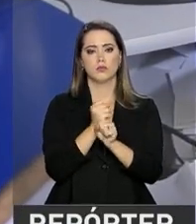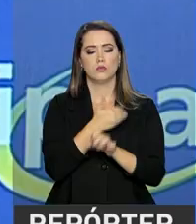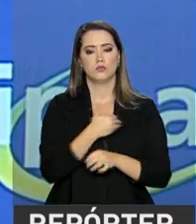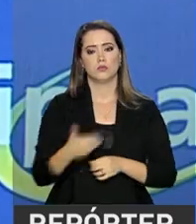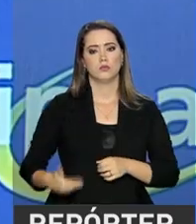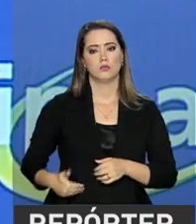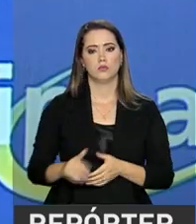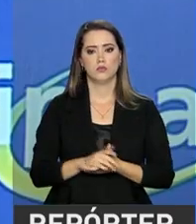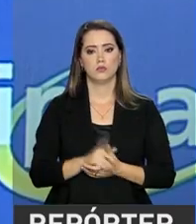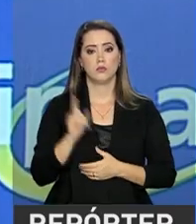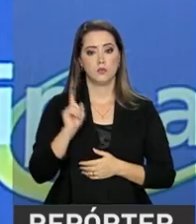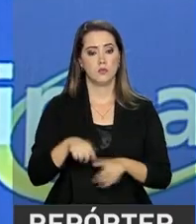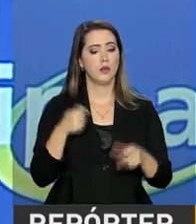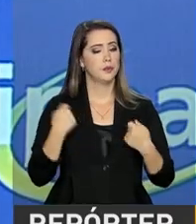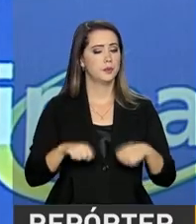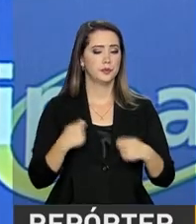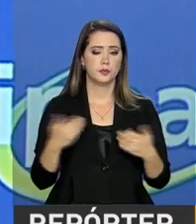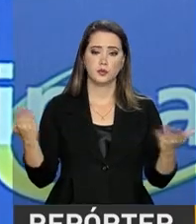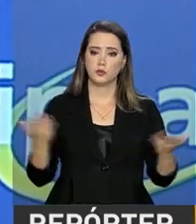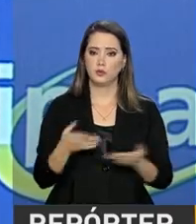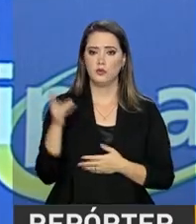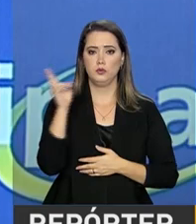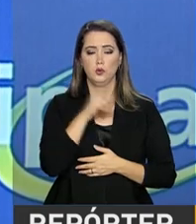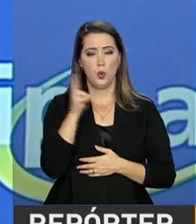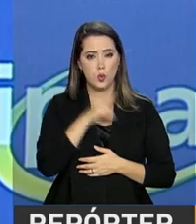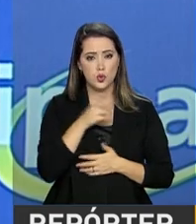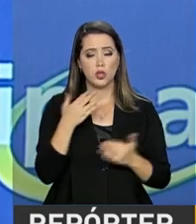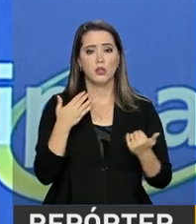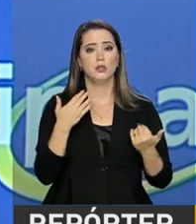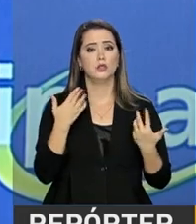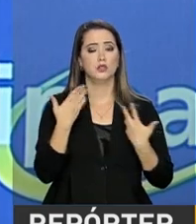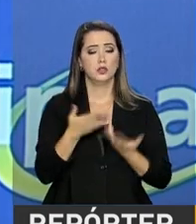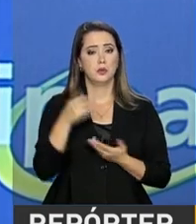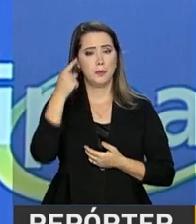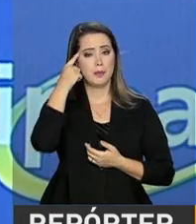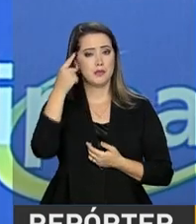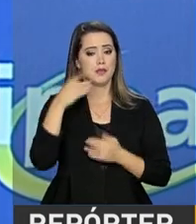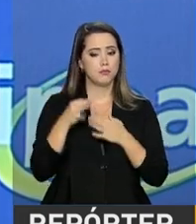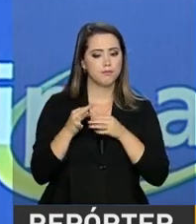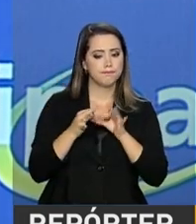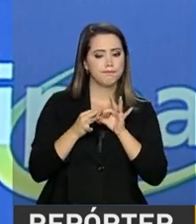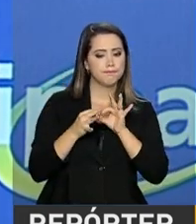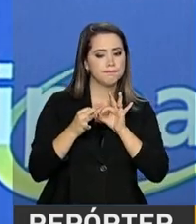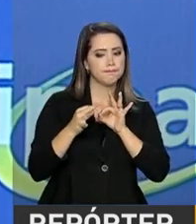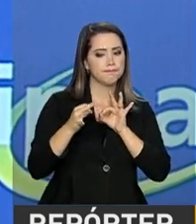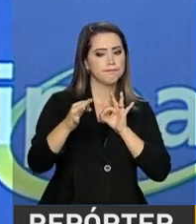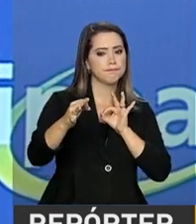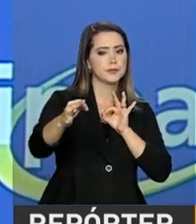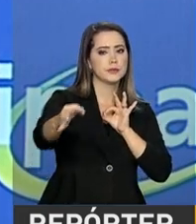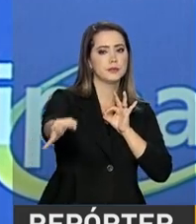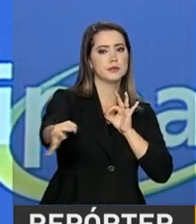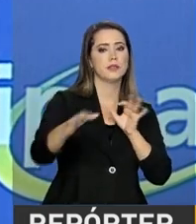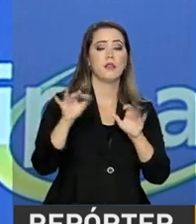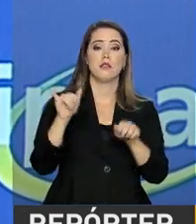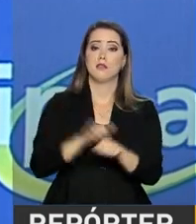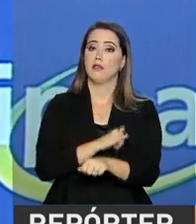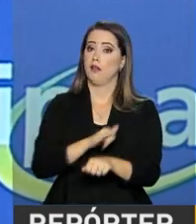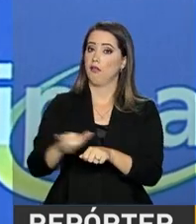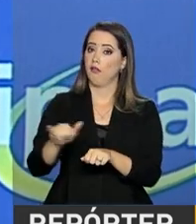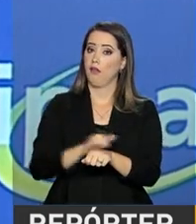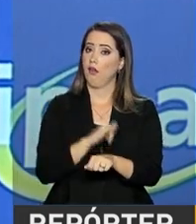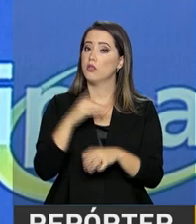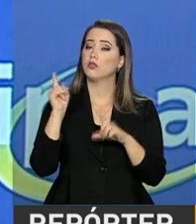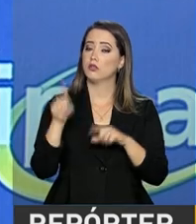públicas. É uma necessidade urgente pensar o país a longo prazo, pensar o país de forma estratégica. E nesse